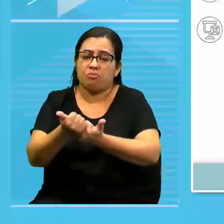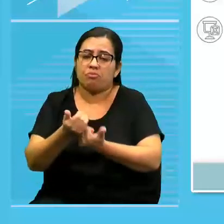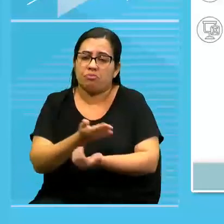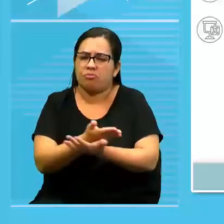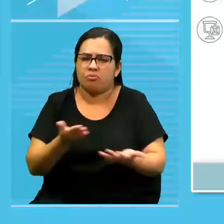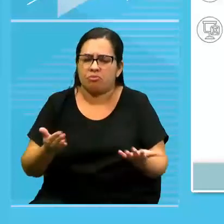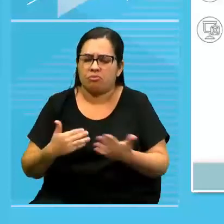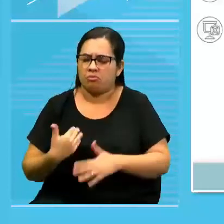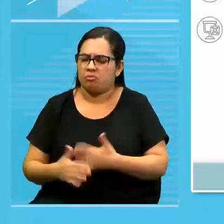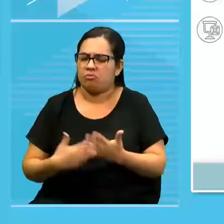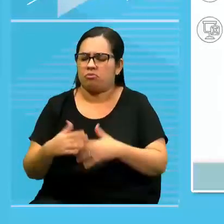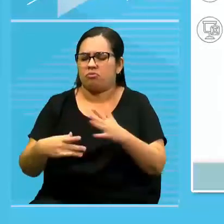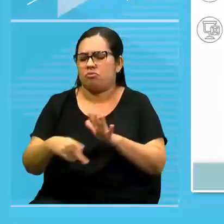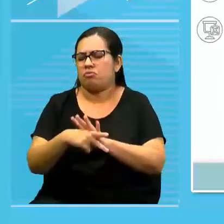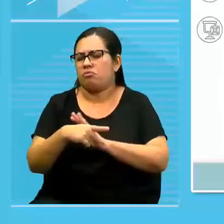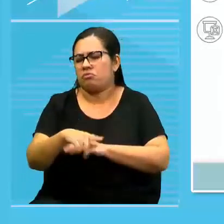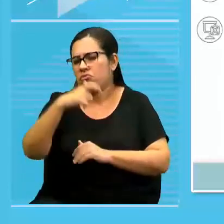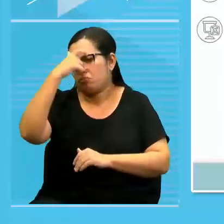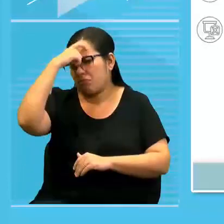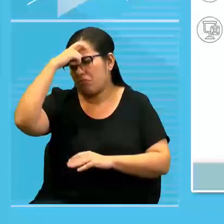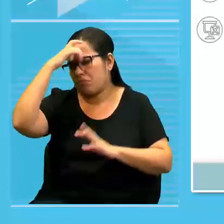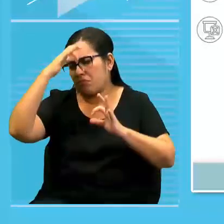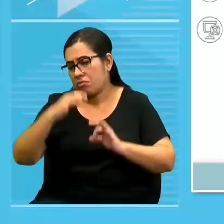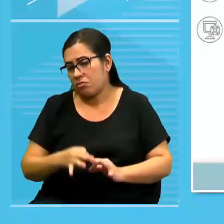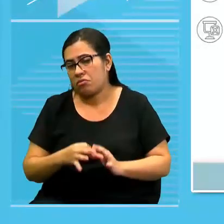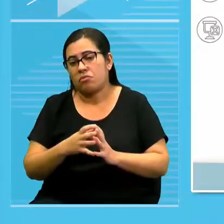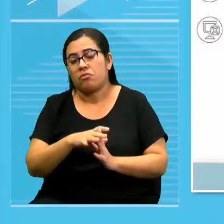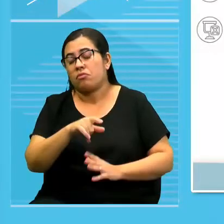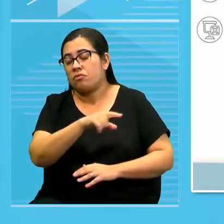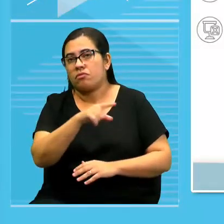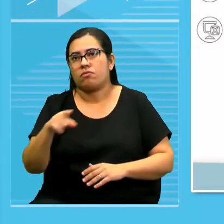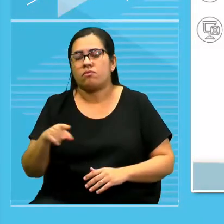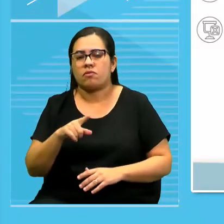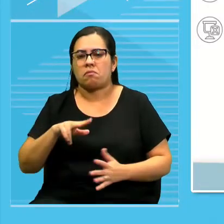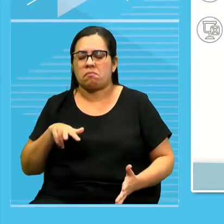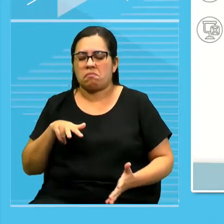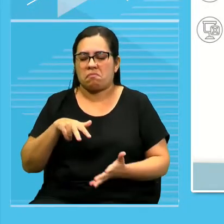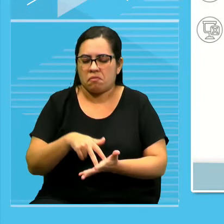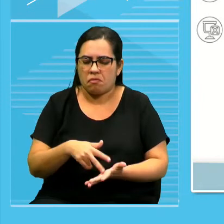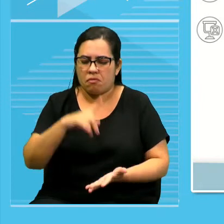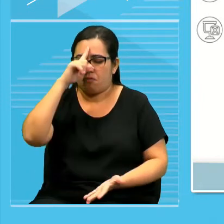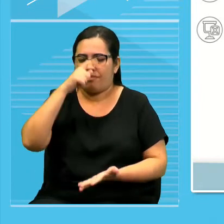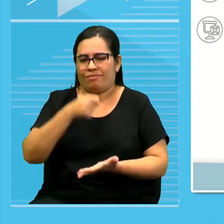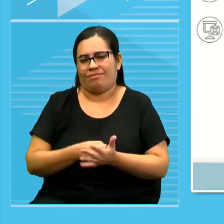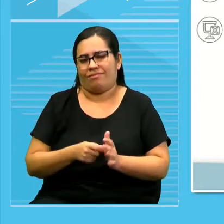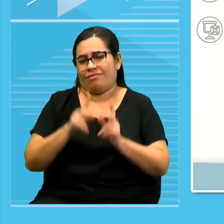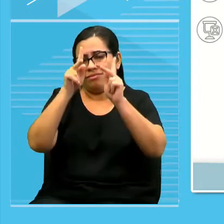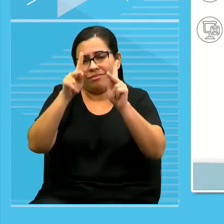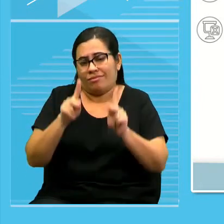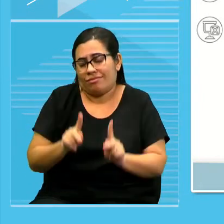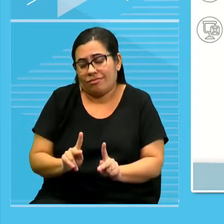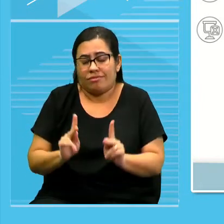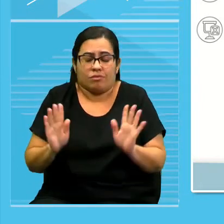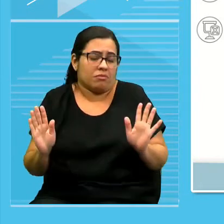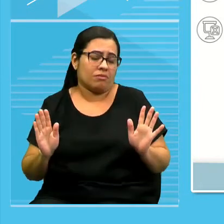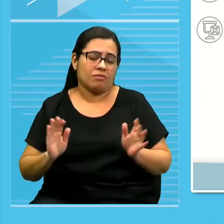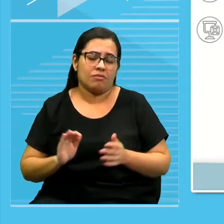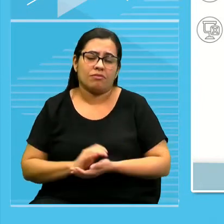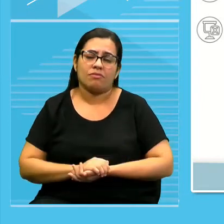a tudo desenvolver o teu próprio pensamento para tu ter autonomia de tomar decisões por conta